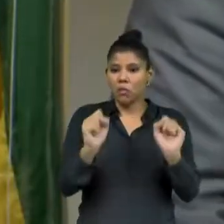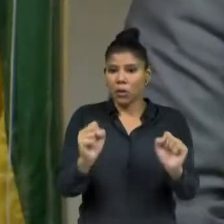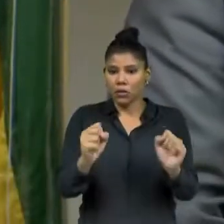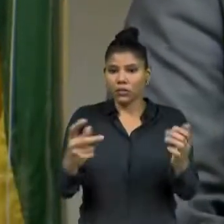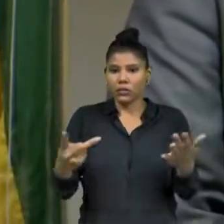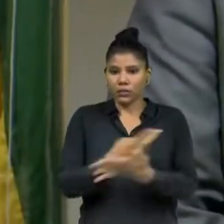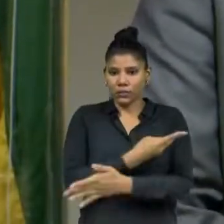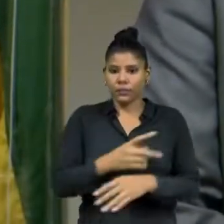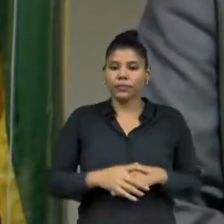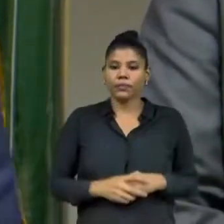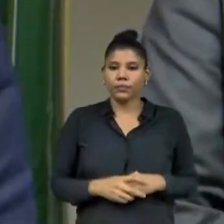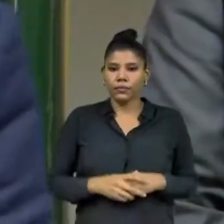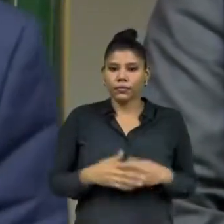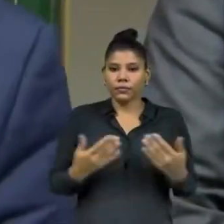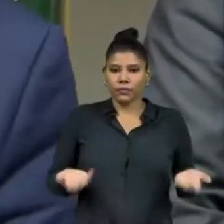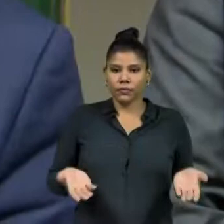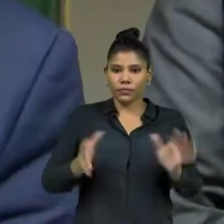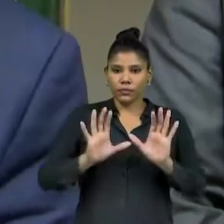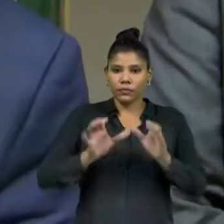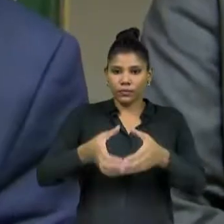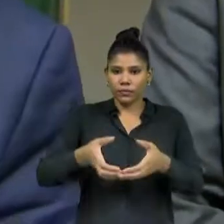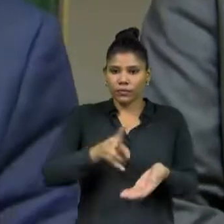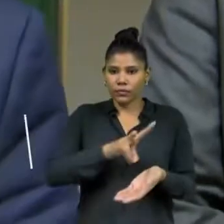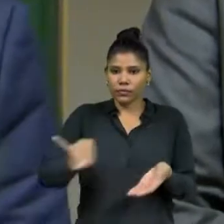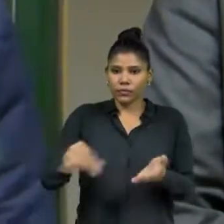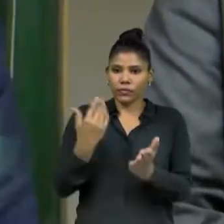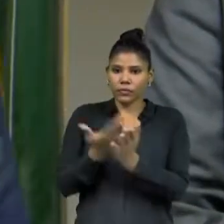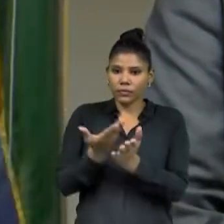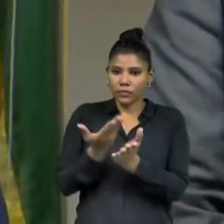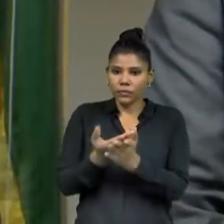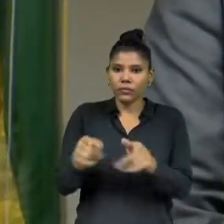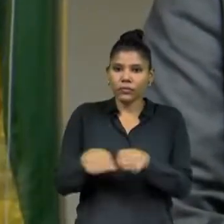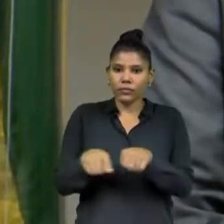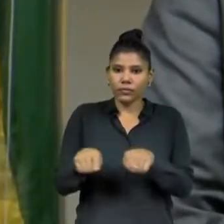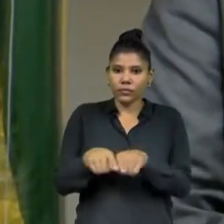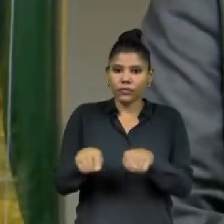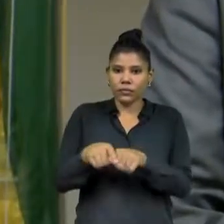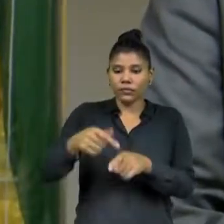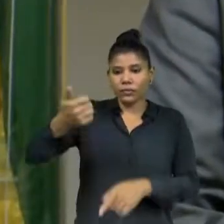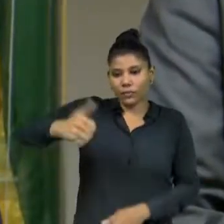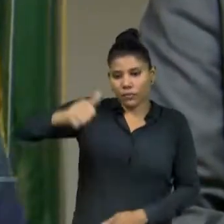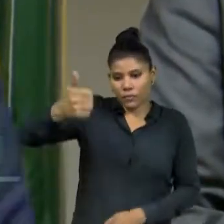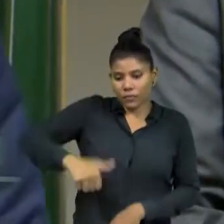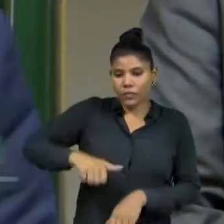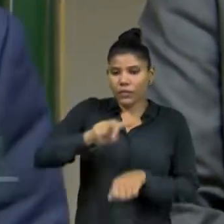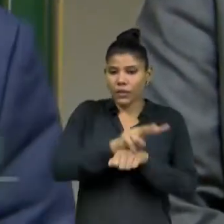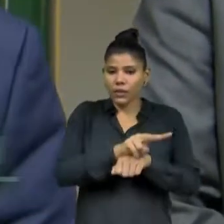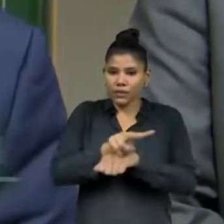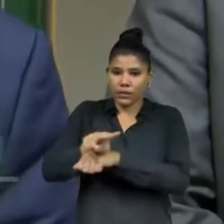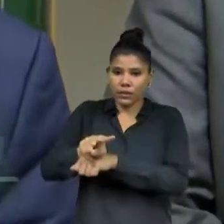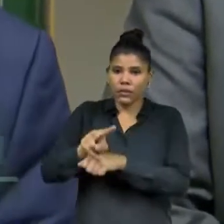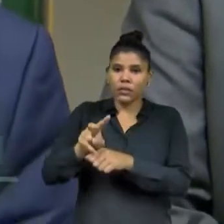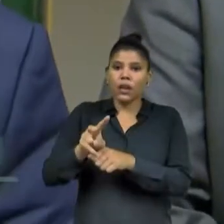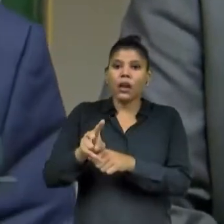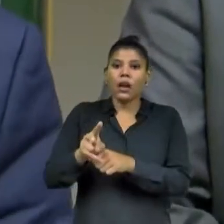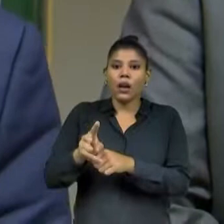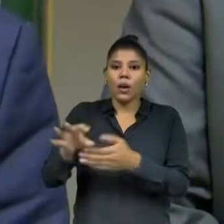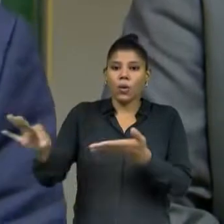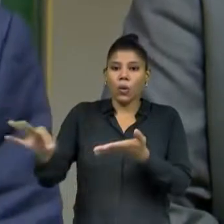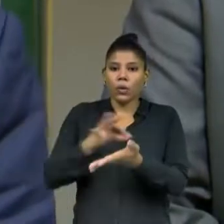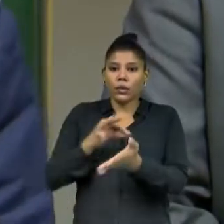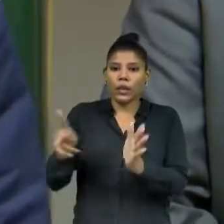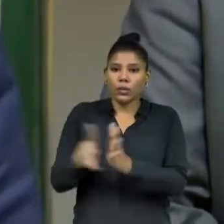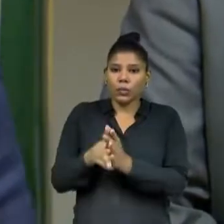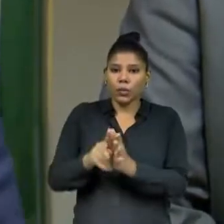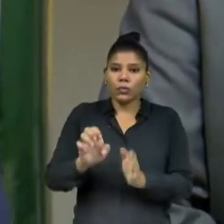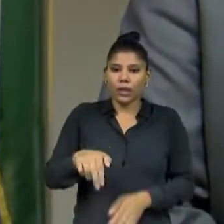comissão irá estudar e fiscalizar, evidentemente, já o contrato de concessão da Enel, para ver